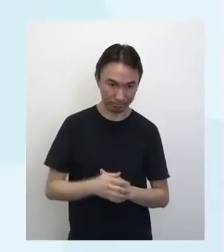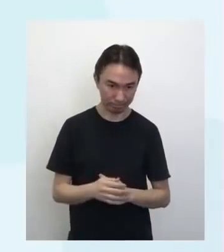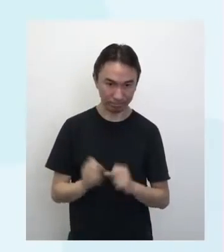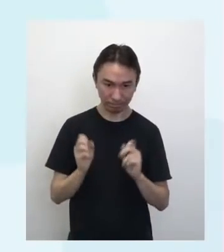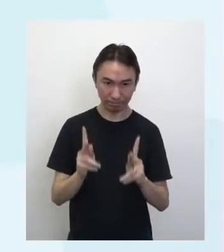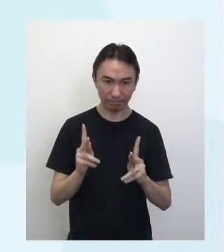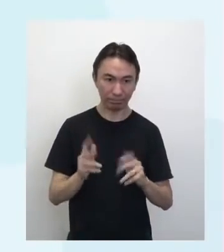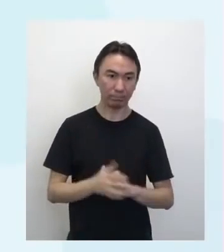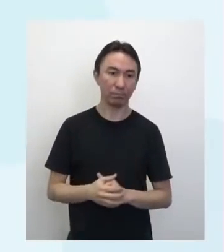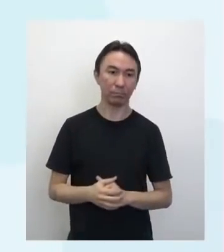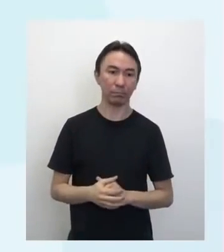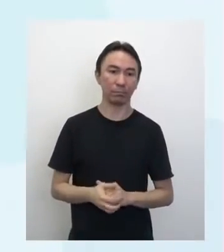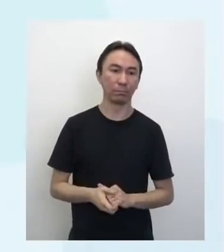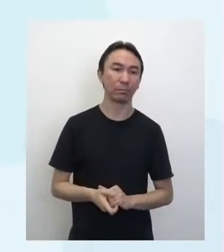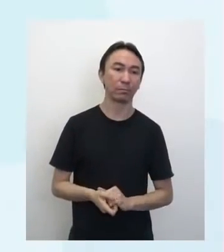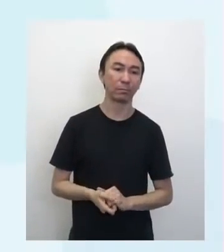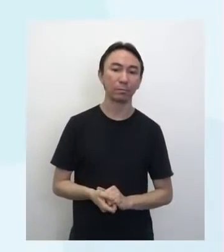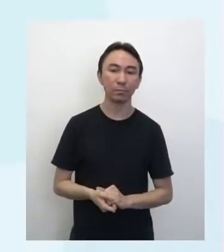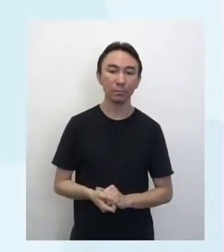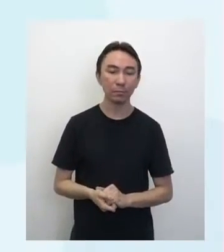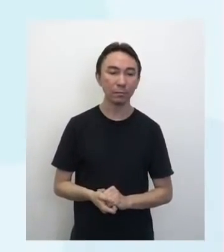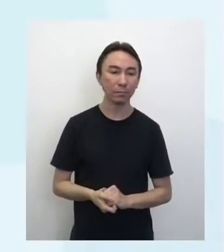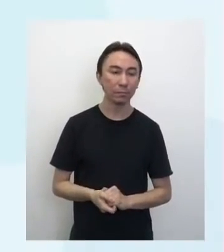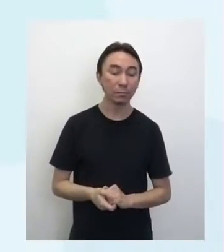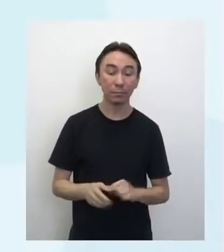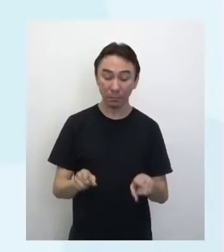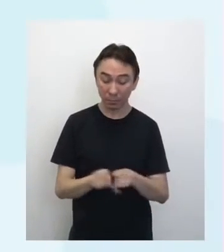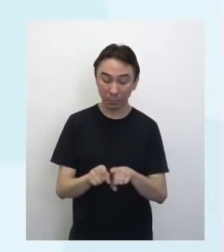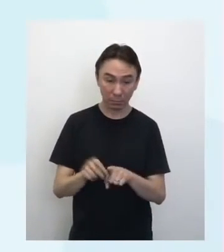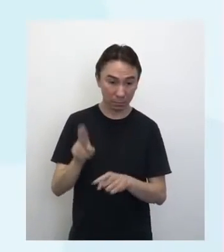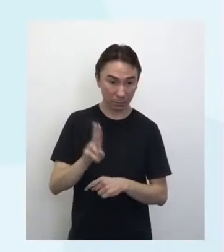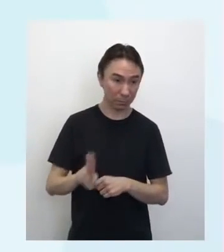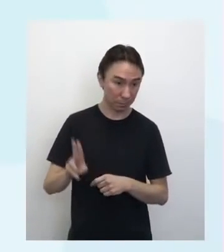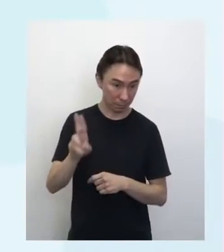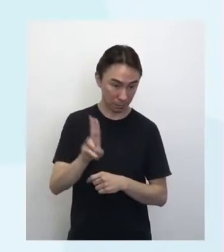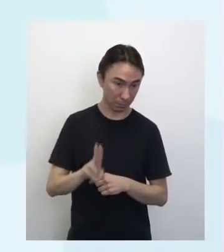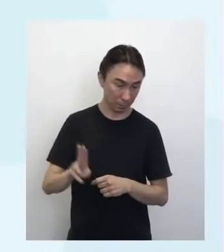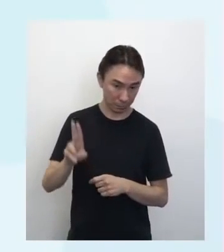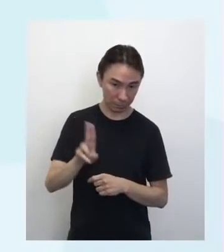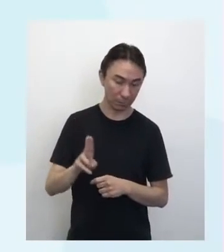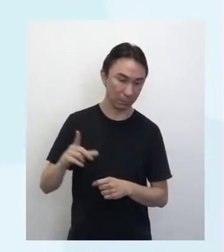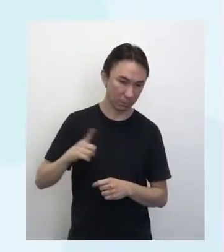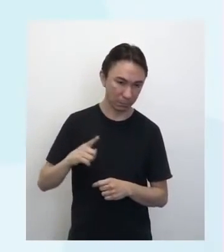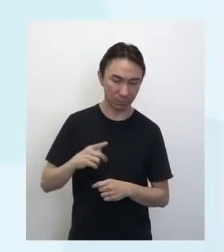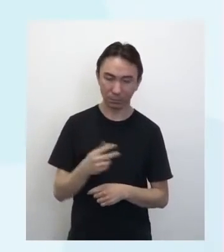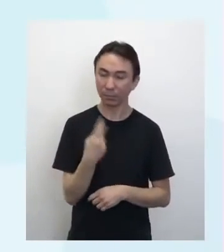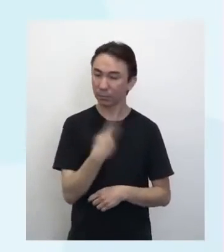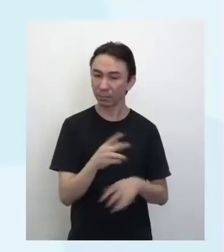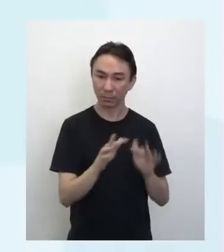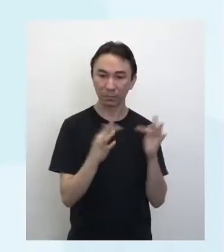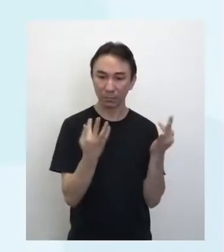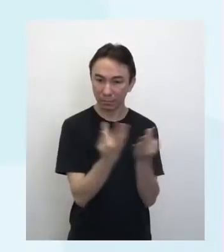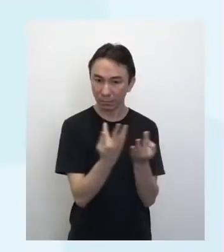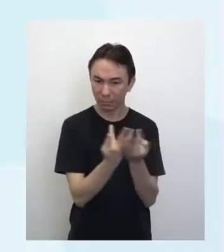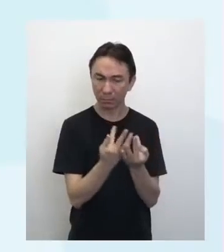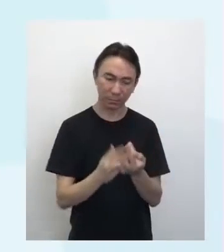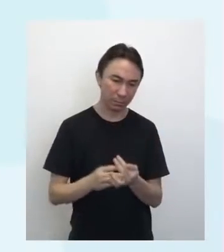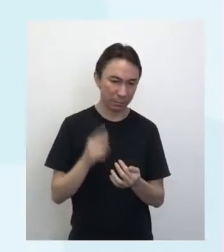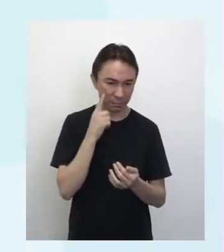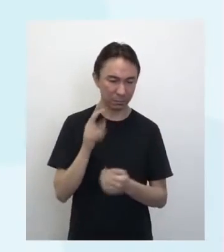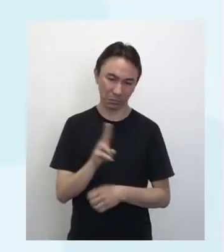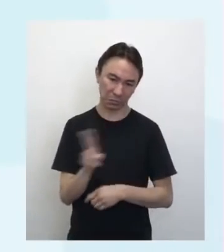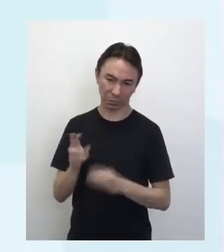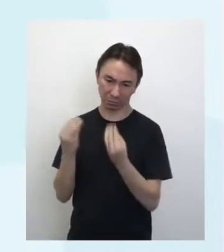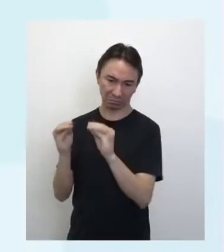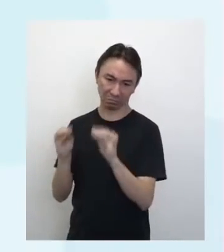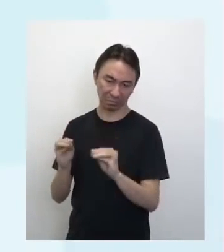vamos lá então é só a gente usou também é a gente falou da família lá do João né tal mas eles estão aqui Lógico